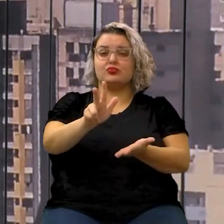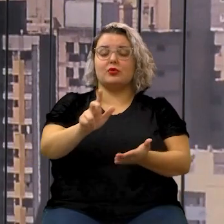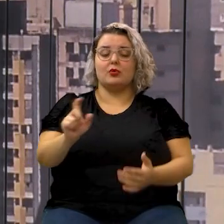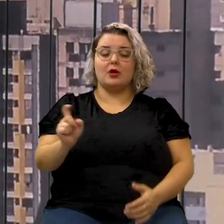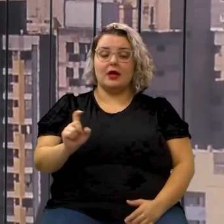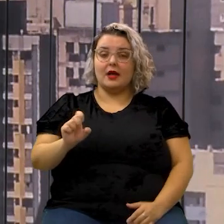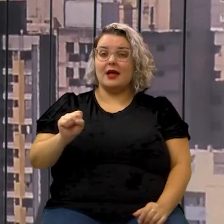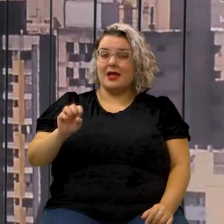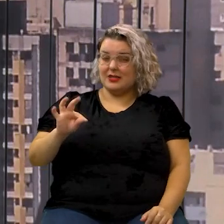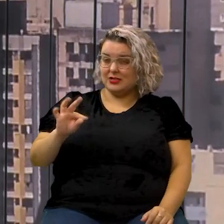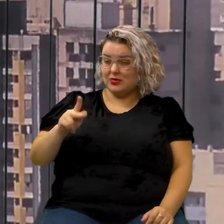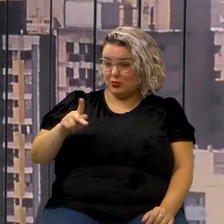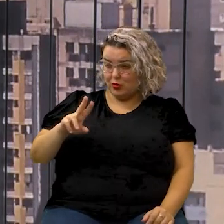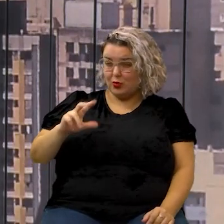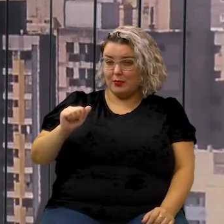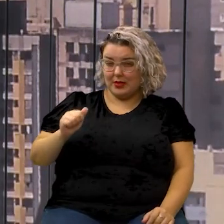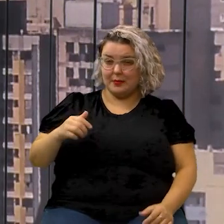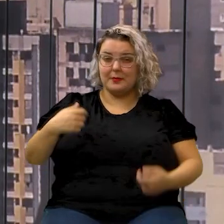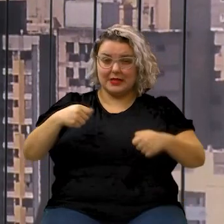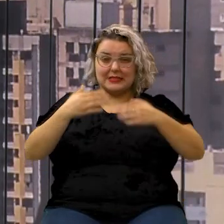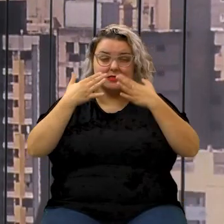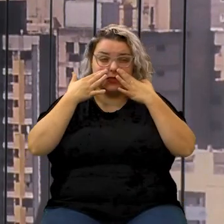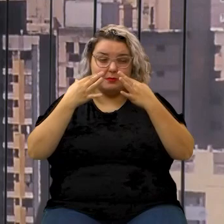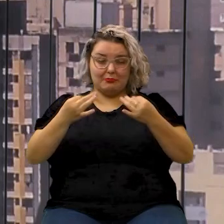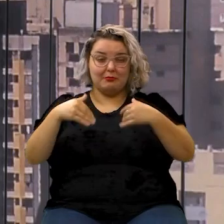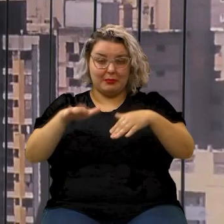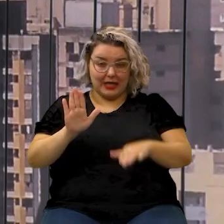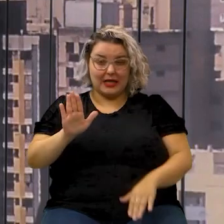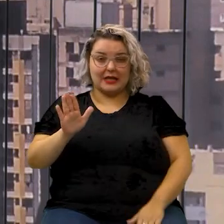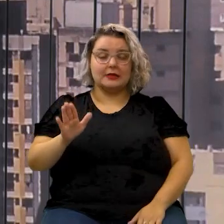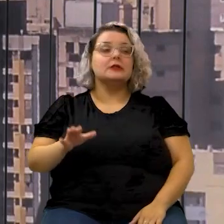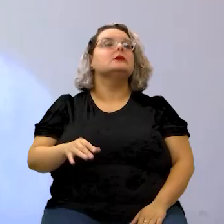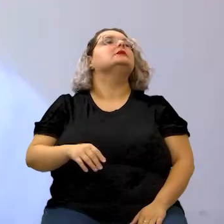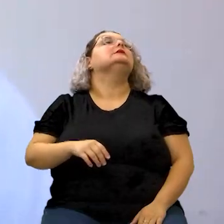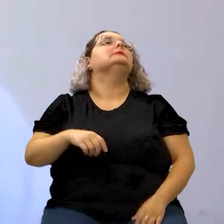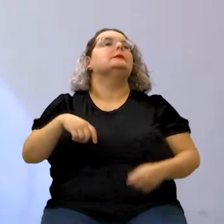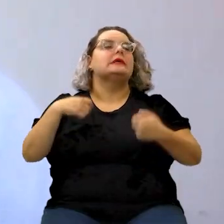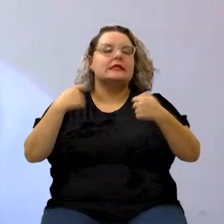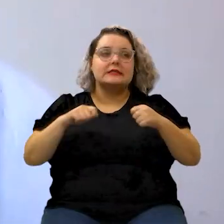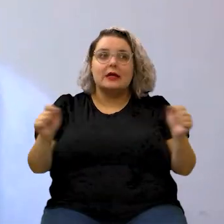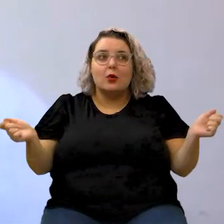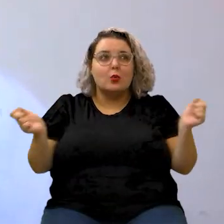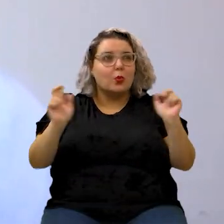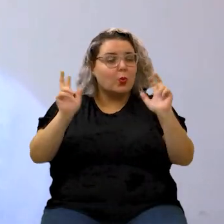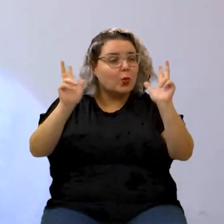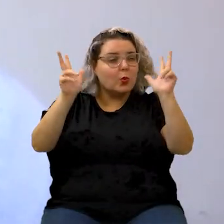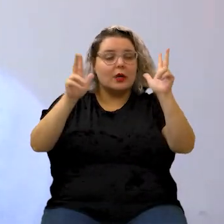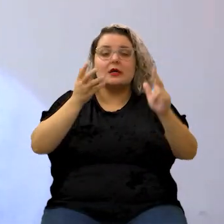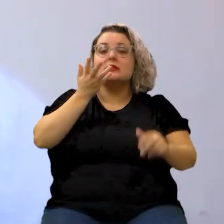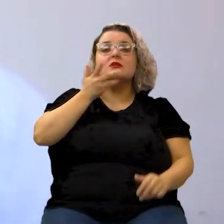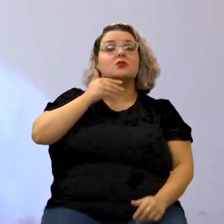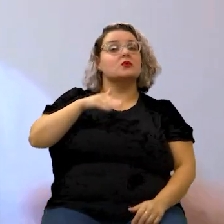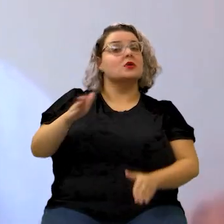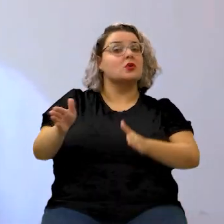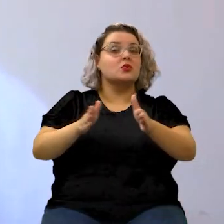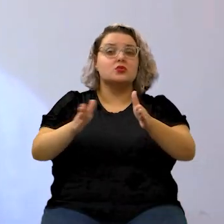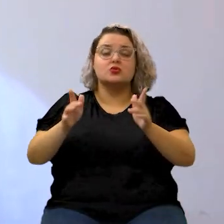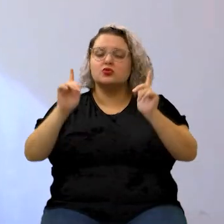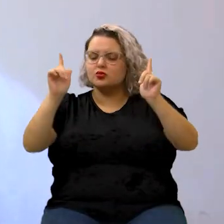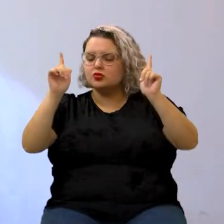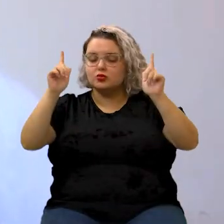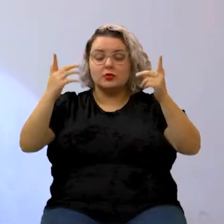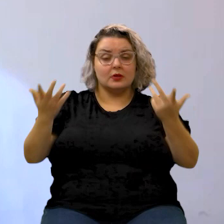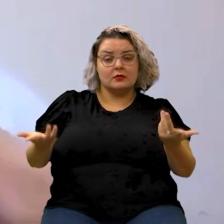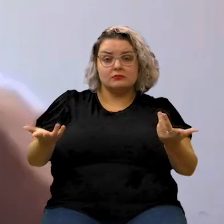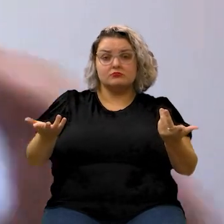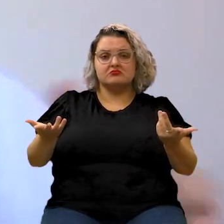aquelas espumas, tem que ficar mais atento ainda? Tem que ficar super atento. Então, as crianças, no momento de